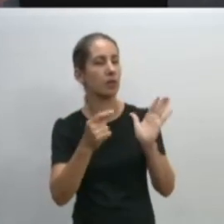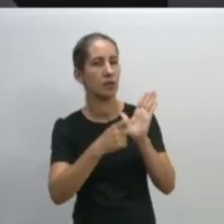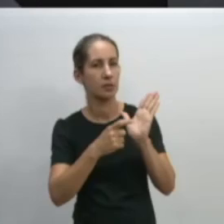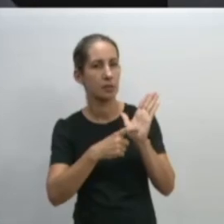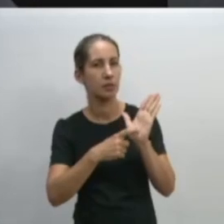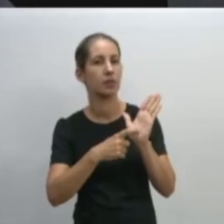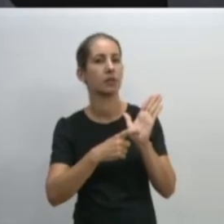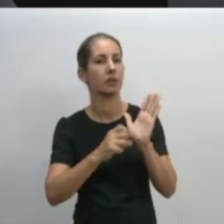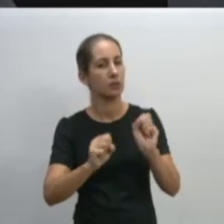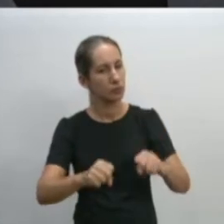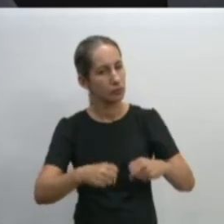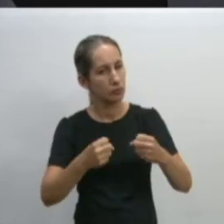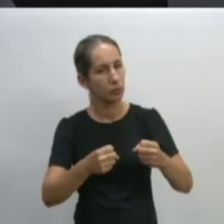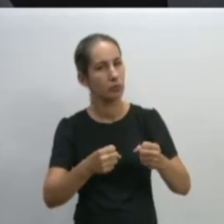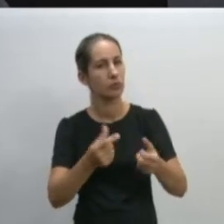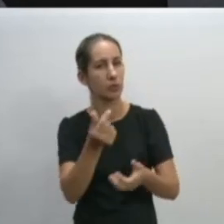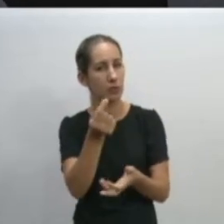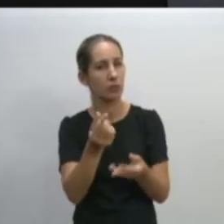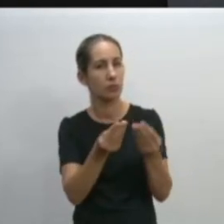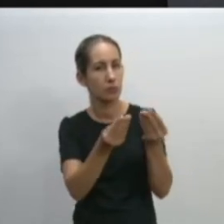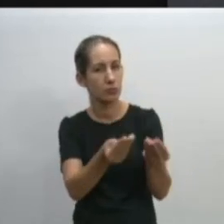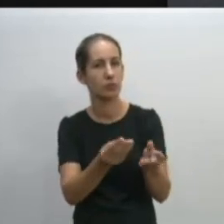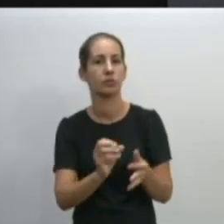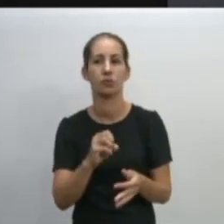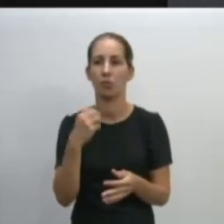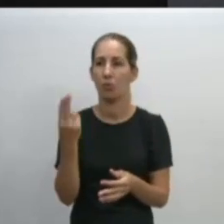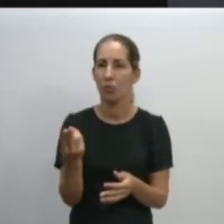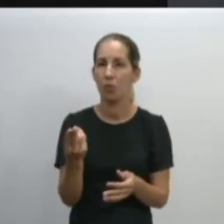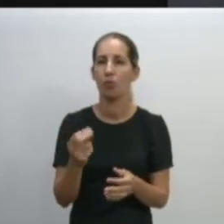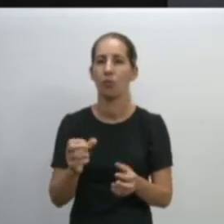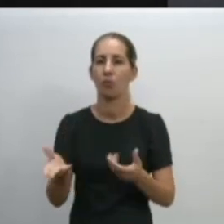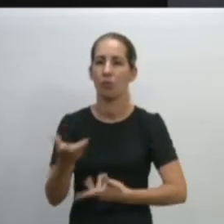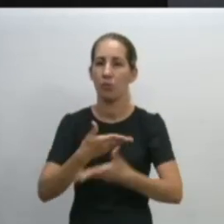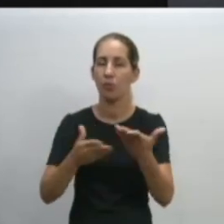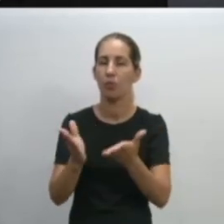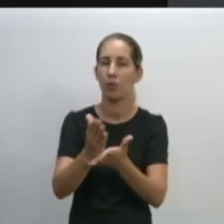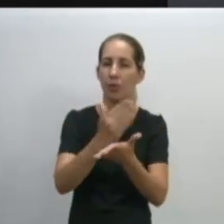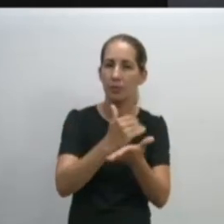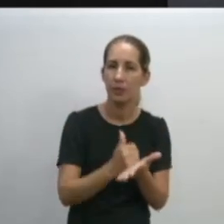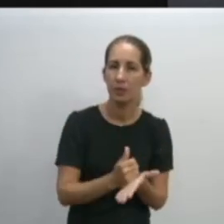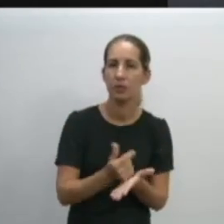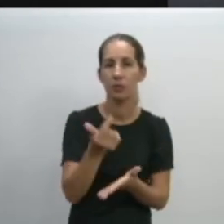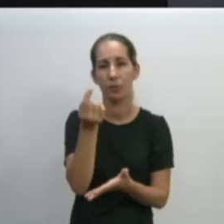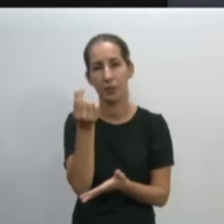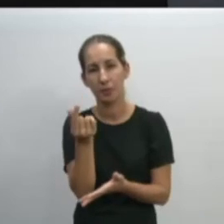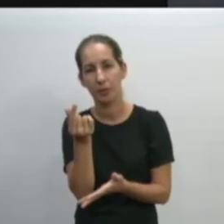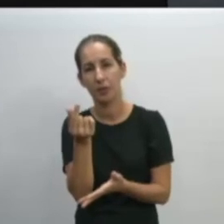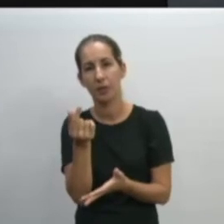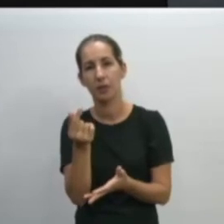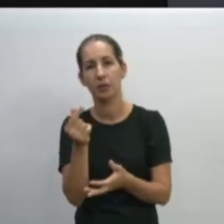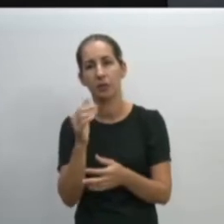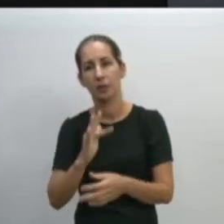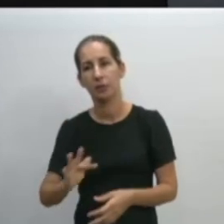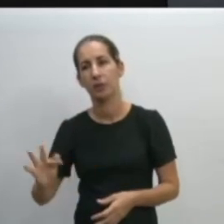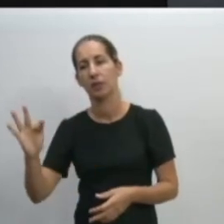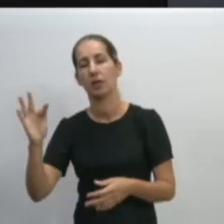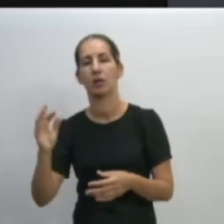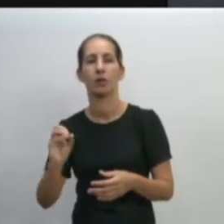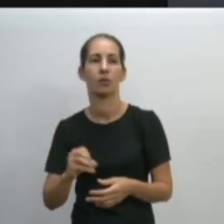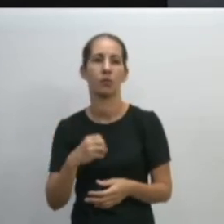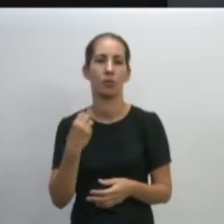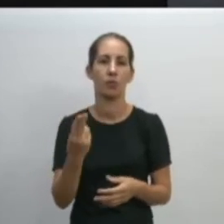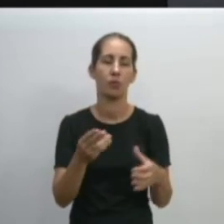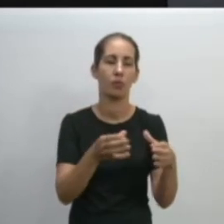forma, tentem colocar recursos ou tentem fazer captação de alguma emenda da bancada federal ou de